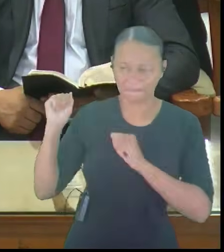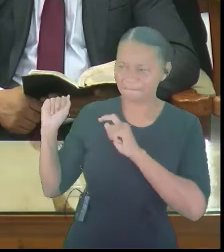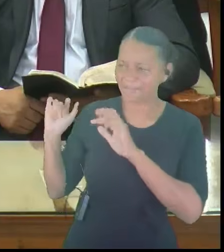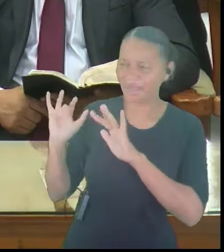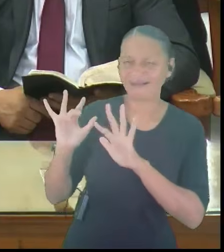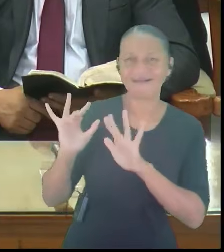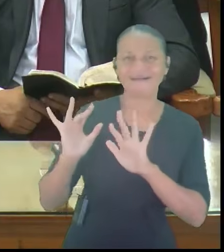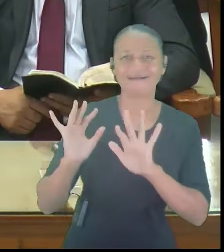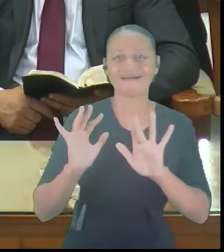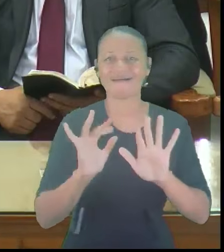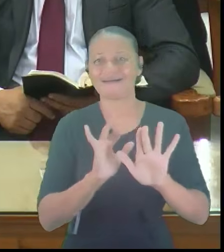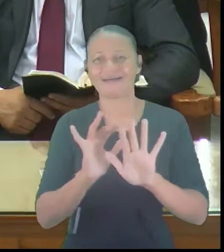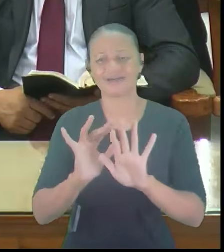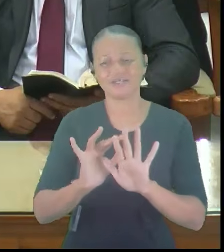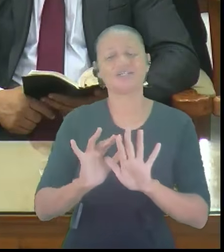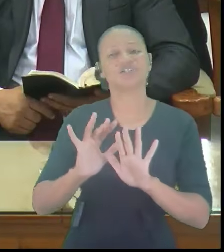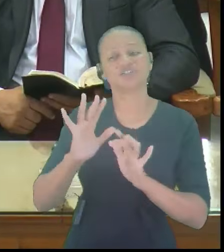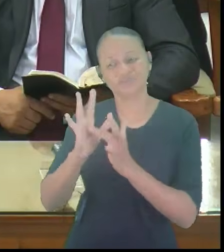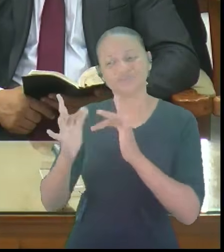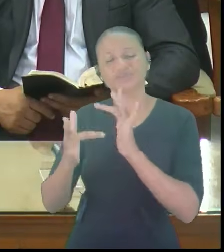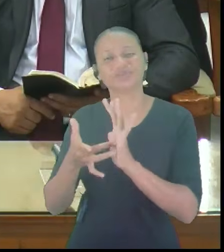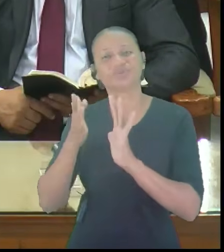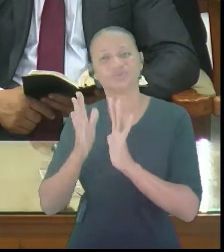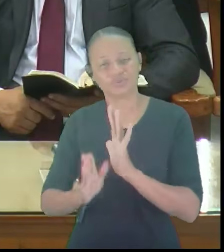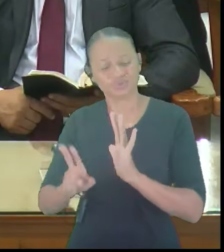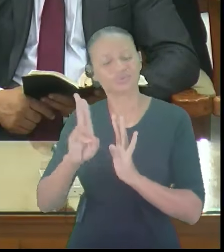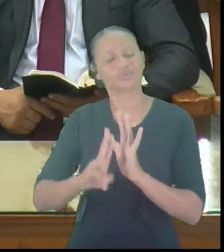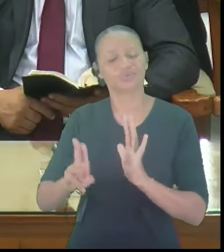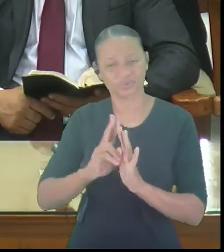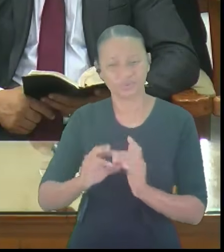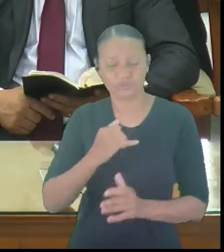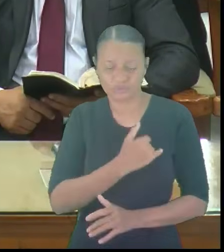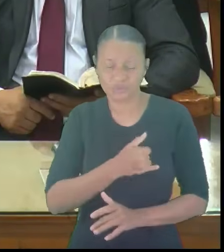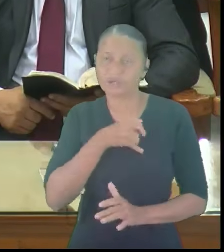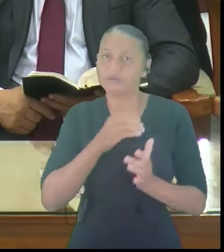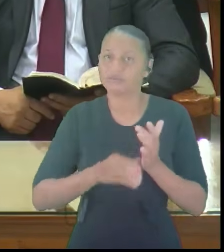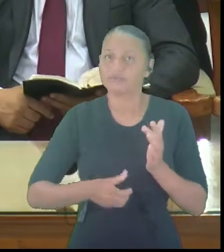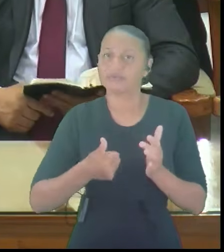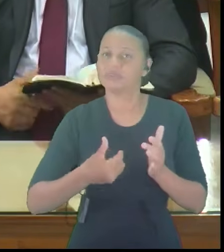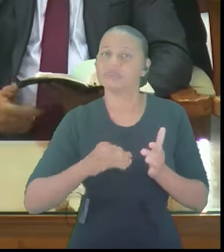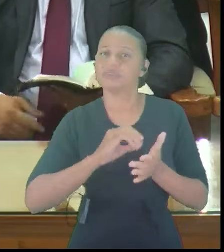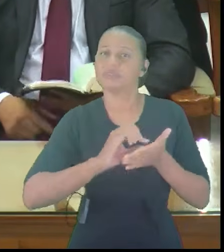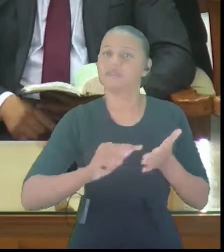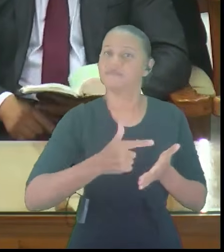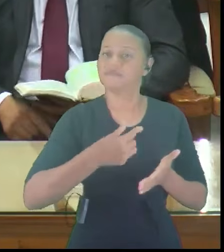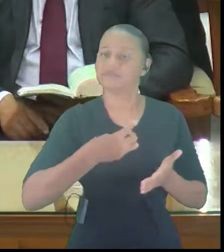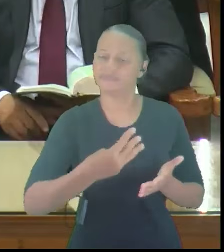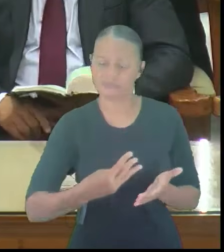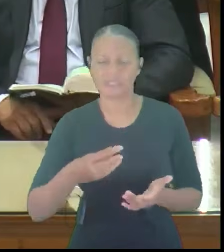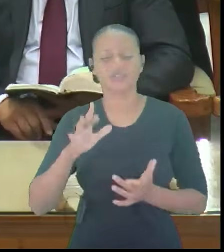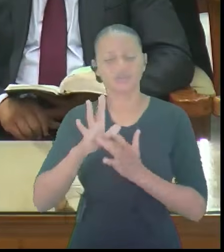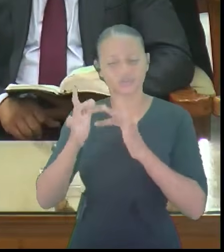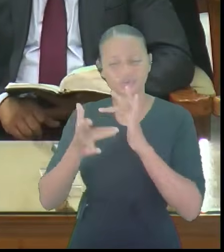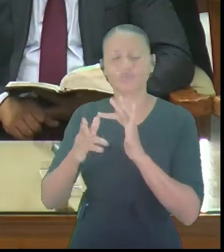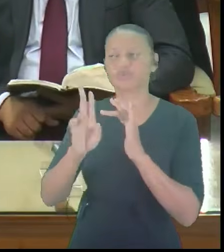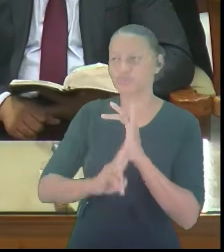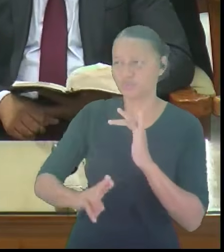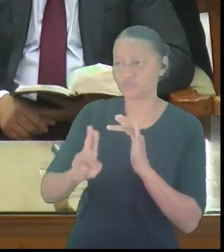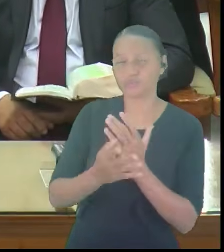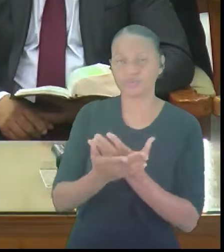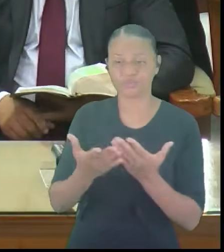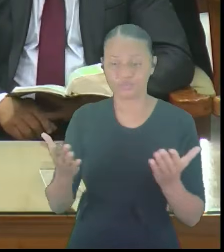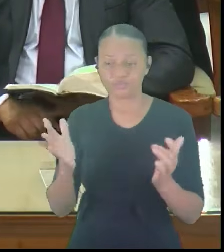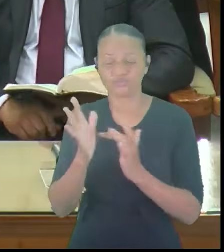Jesus já tinha usado esse alpendre. Em João 10:23, fala que Jesus usou esse alpendre quando